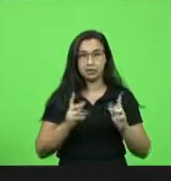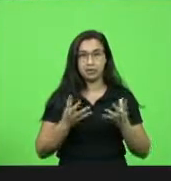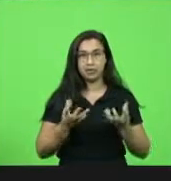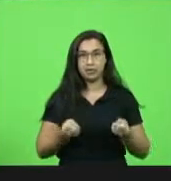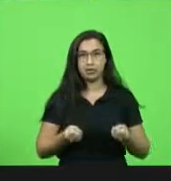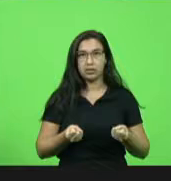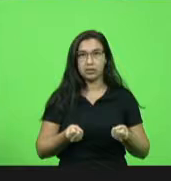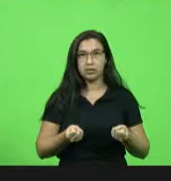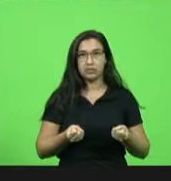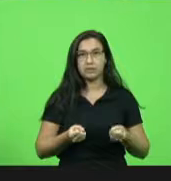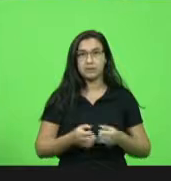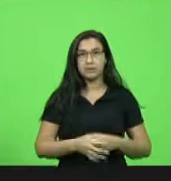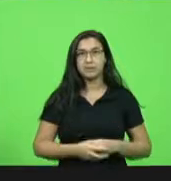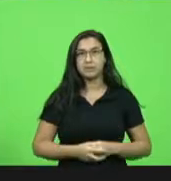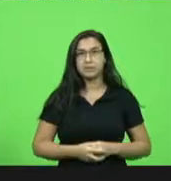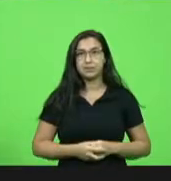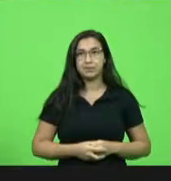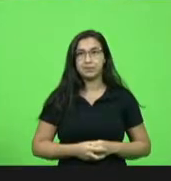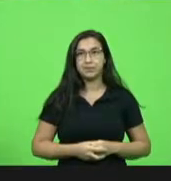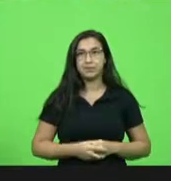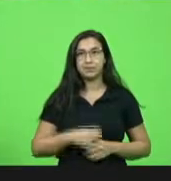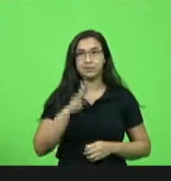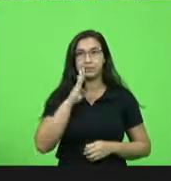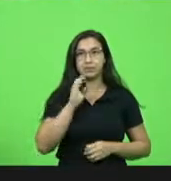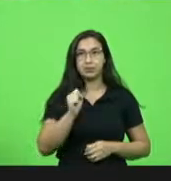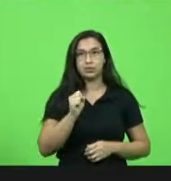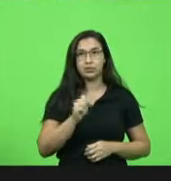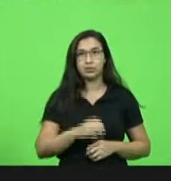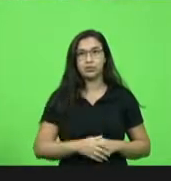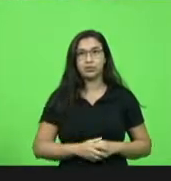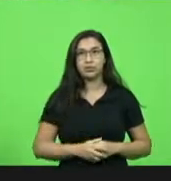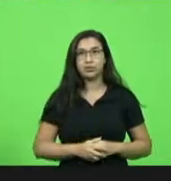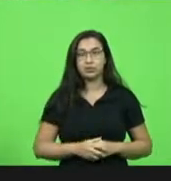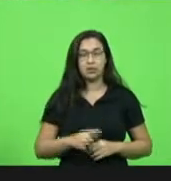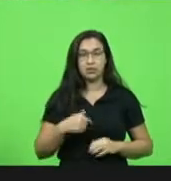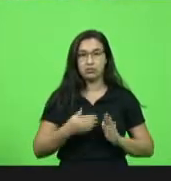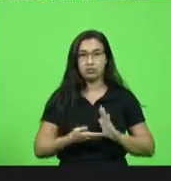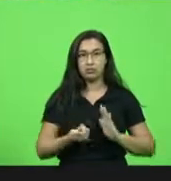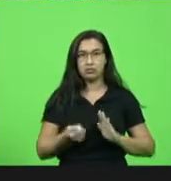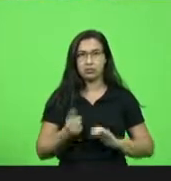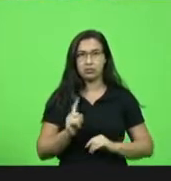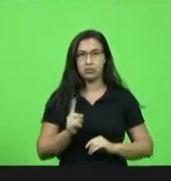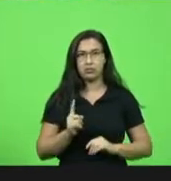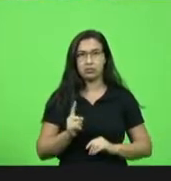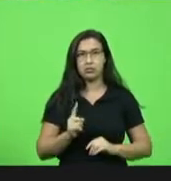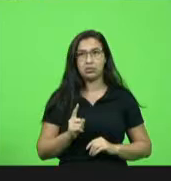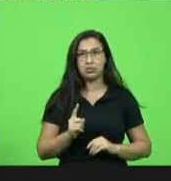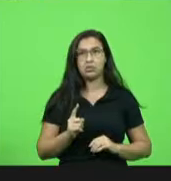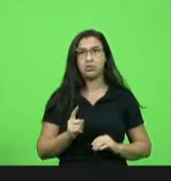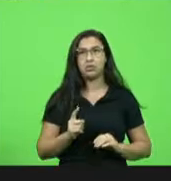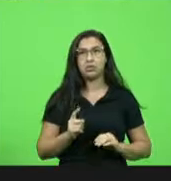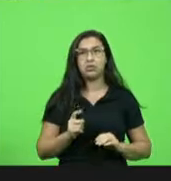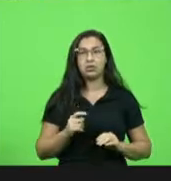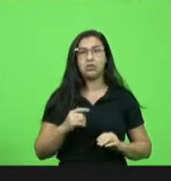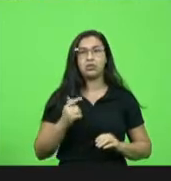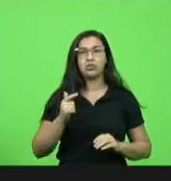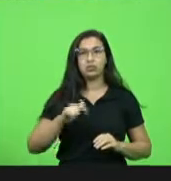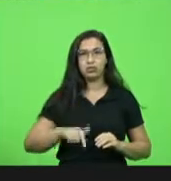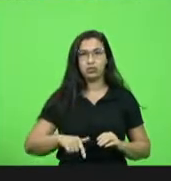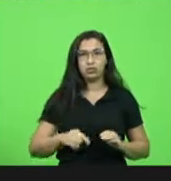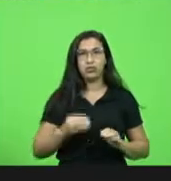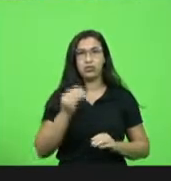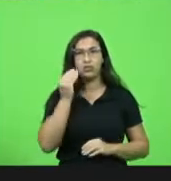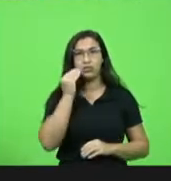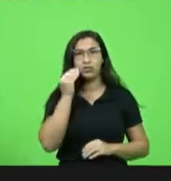mesa, deputado Bruno? Não, mas eu não vou retirar, eu apresento novamente o requerimento, se não passar,